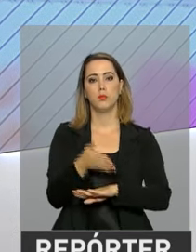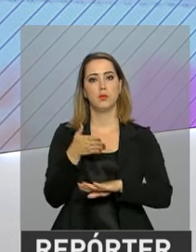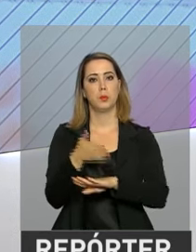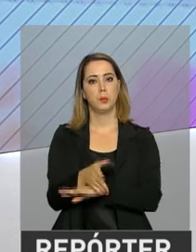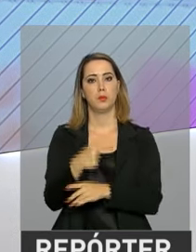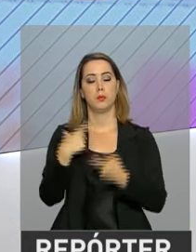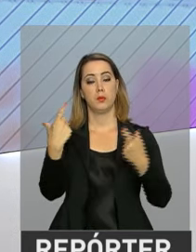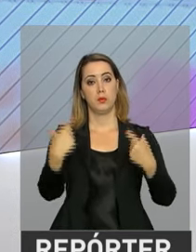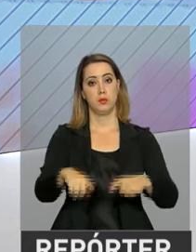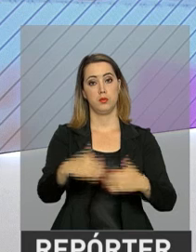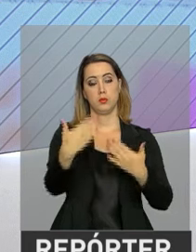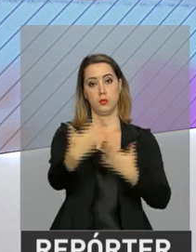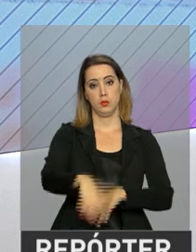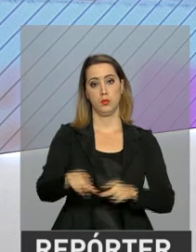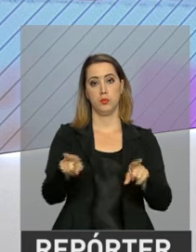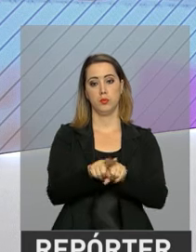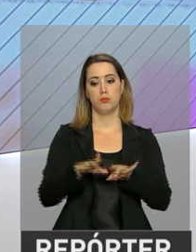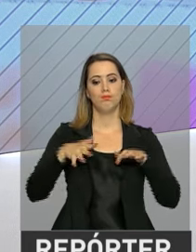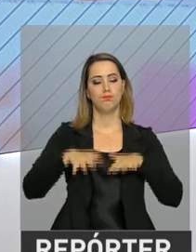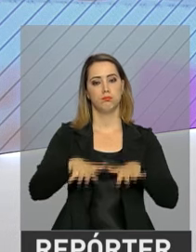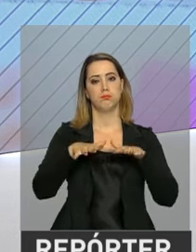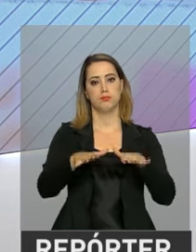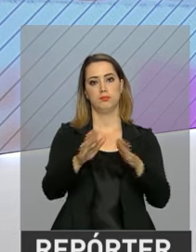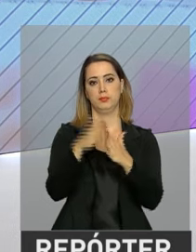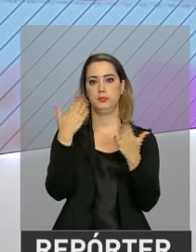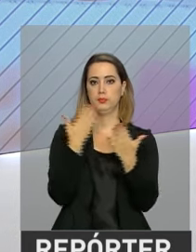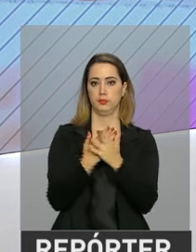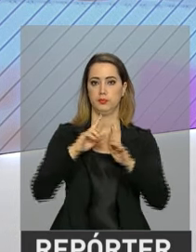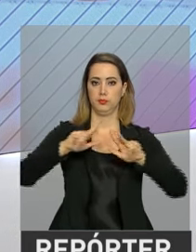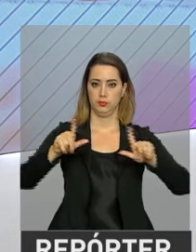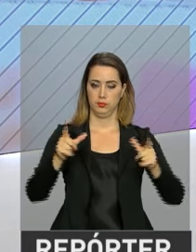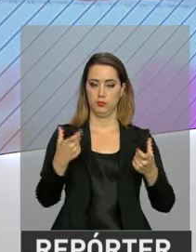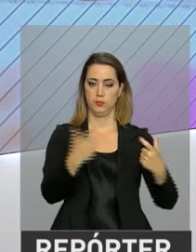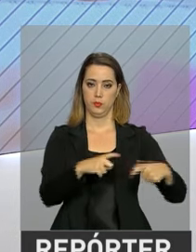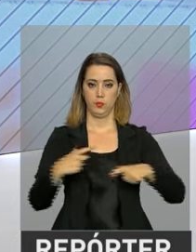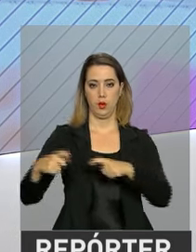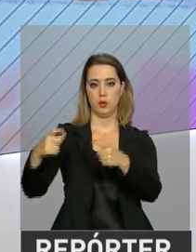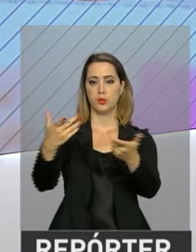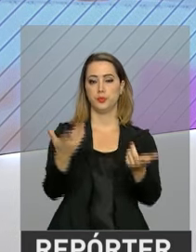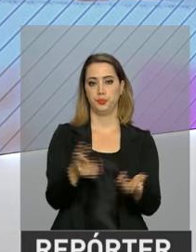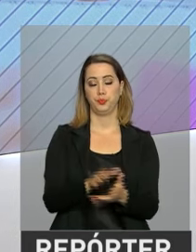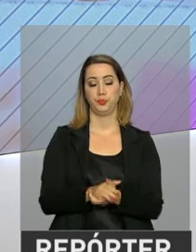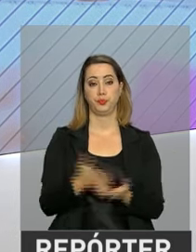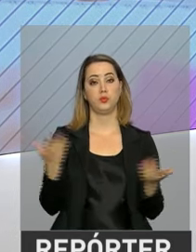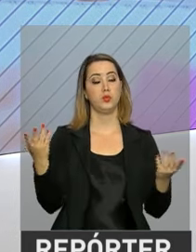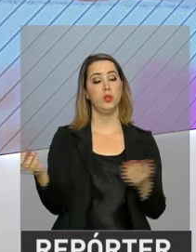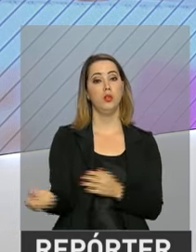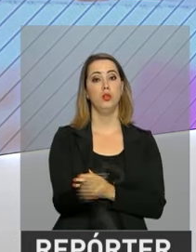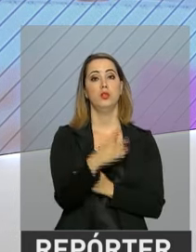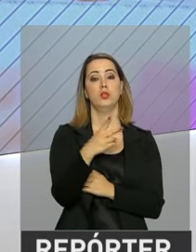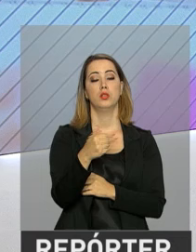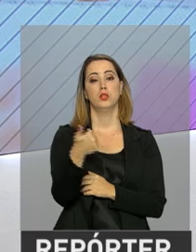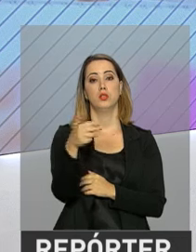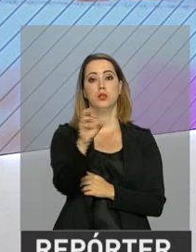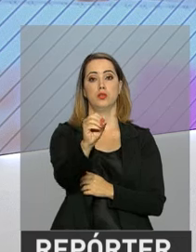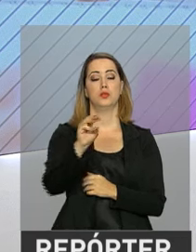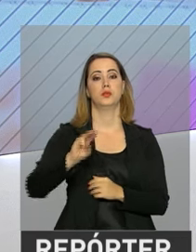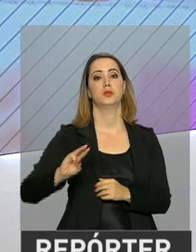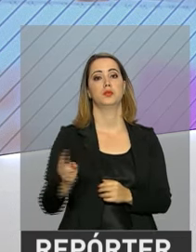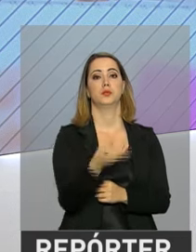ocupações de escolas em várias cidades do país a nova aplicação do Enem custará cerca de R 10,5 milhões